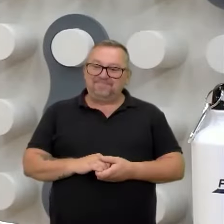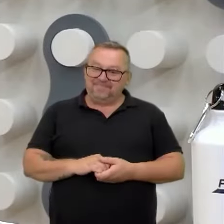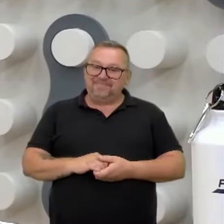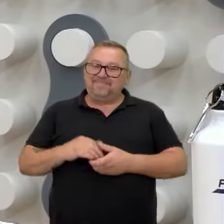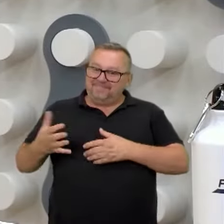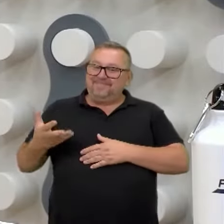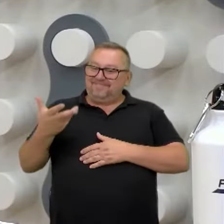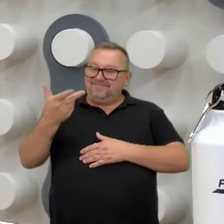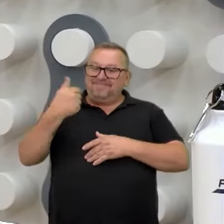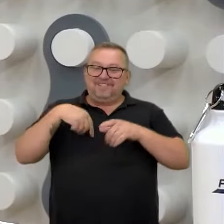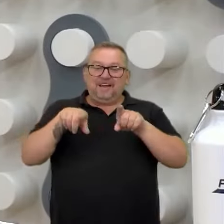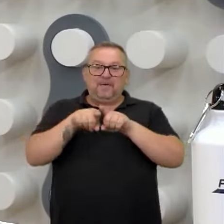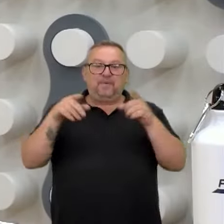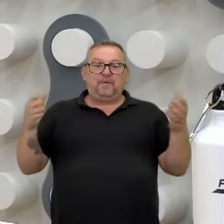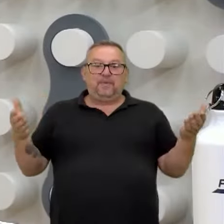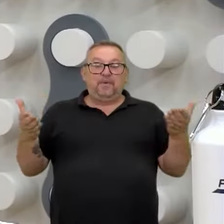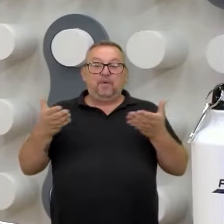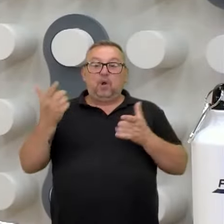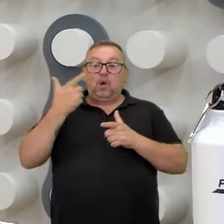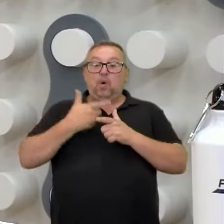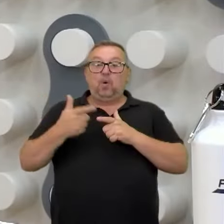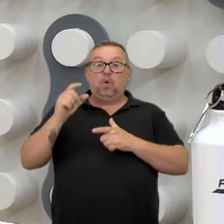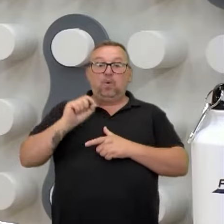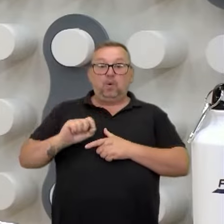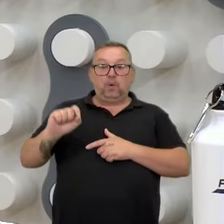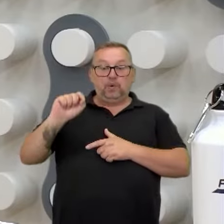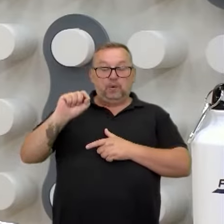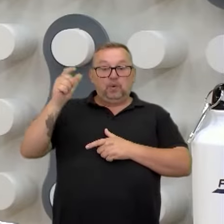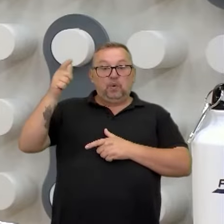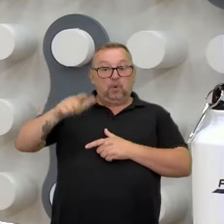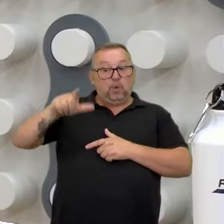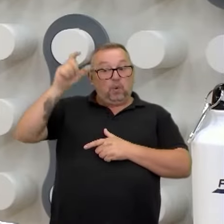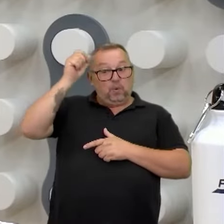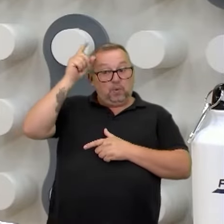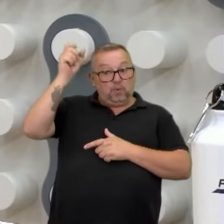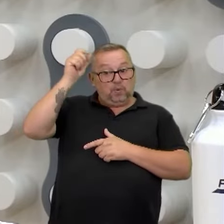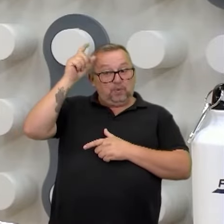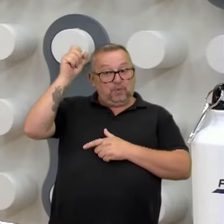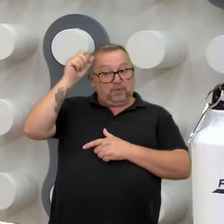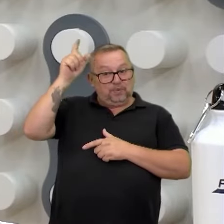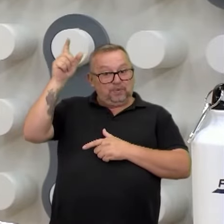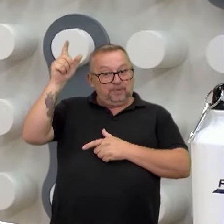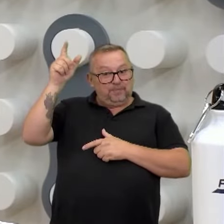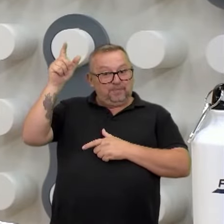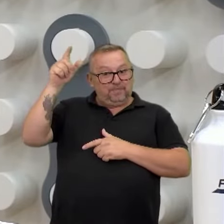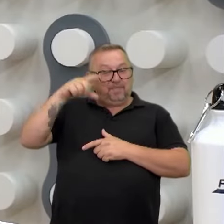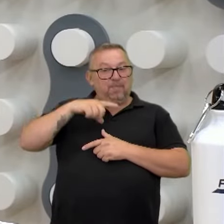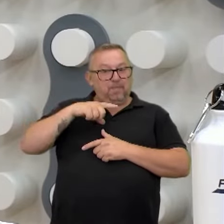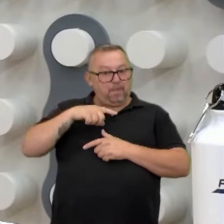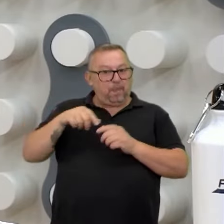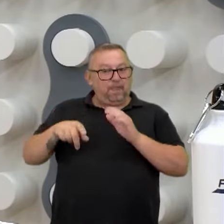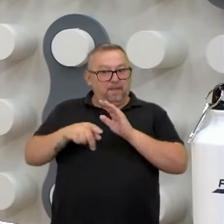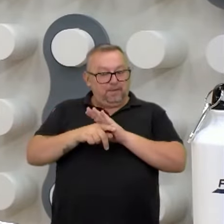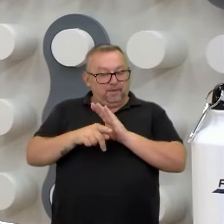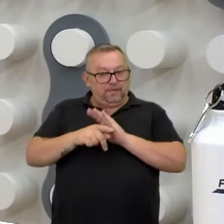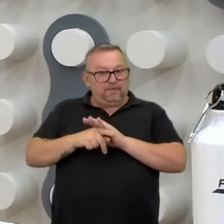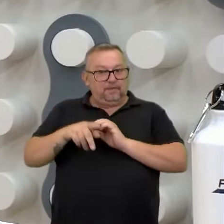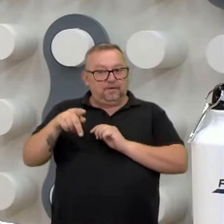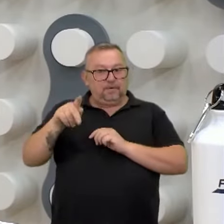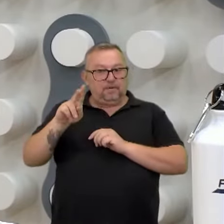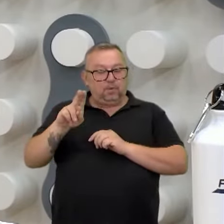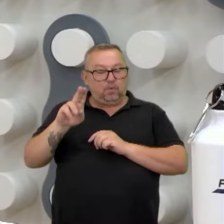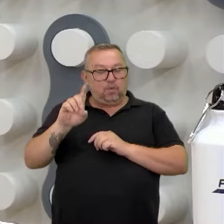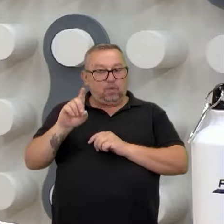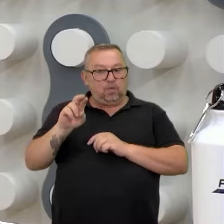Maravilha! E agora vamos falar um pouquinho sobre outra cultura, né? Então vamos lá, vimos aí uma questão do kuduro, só um vídeo,